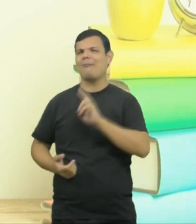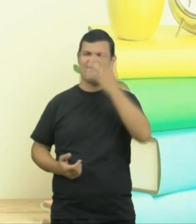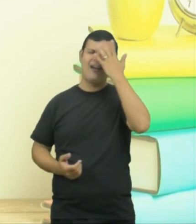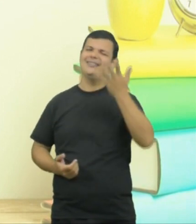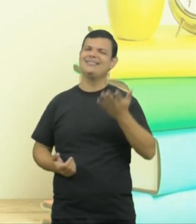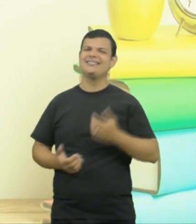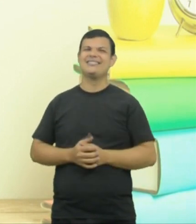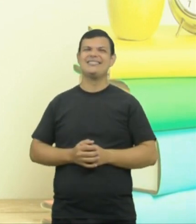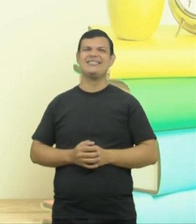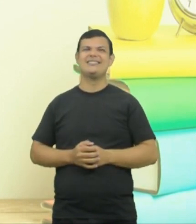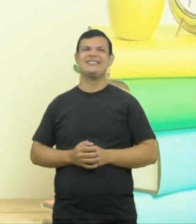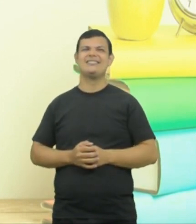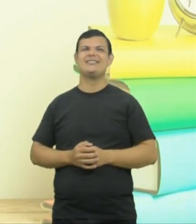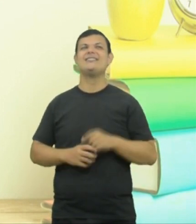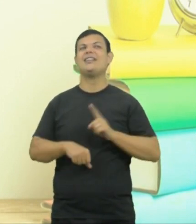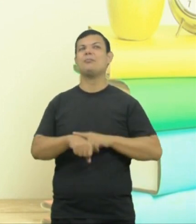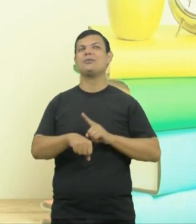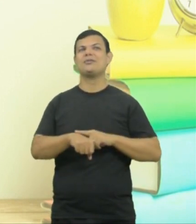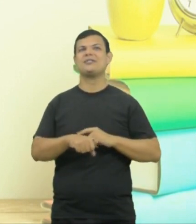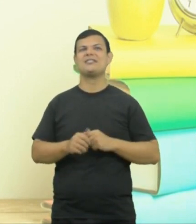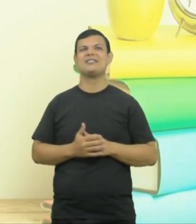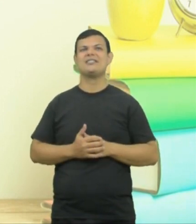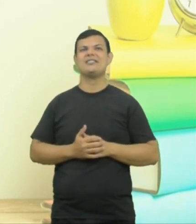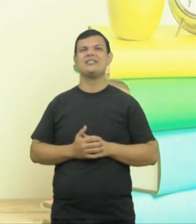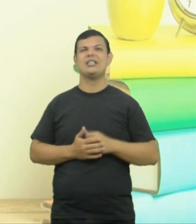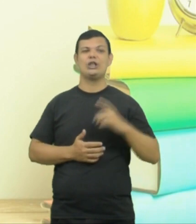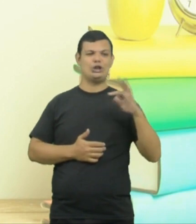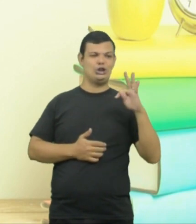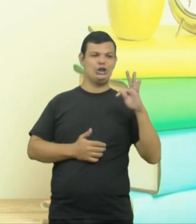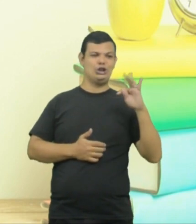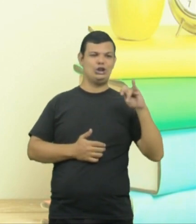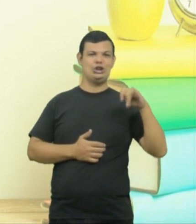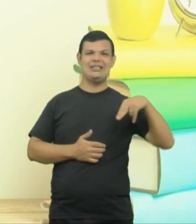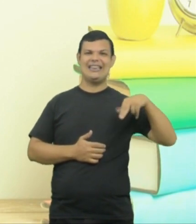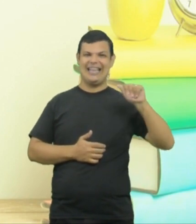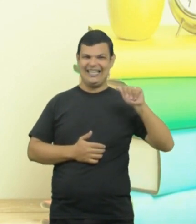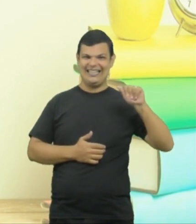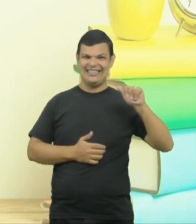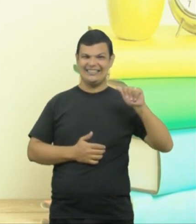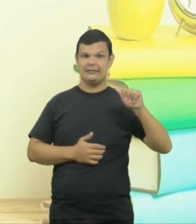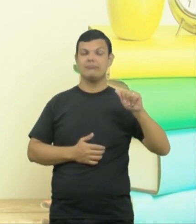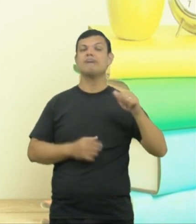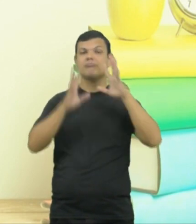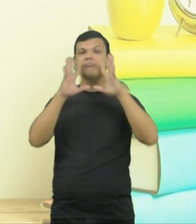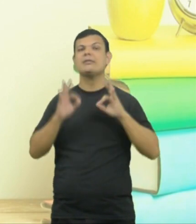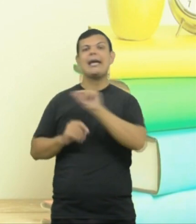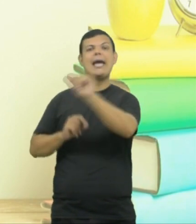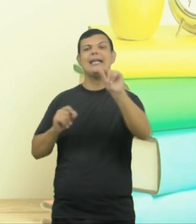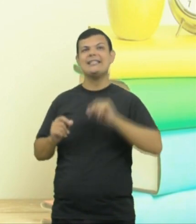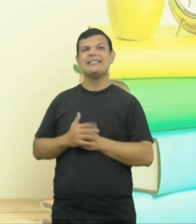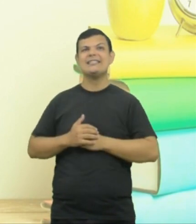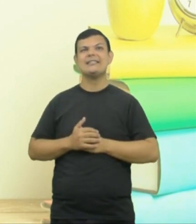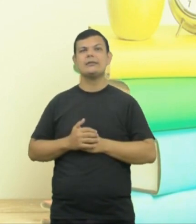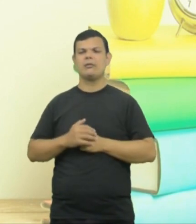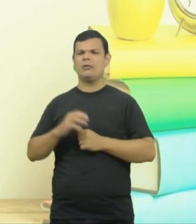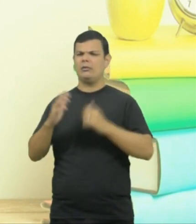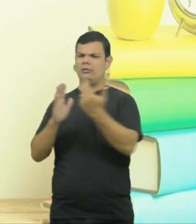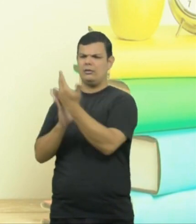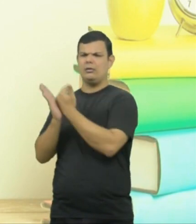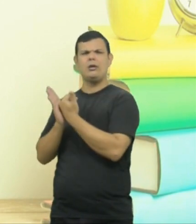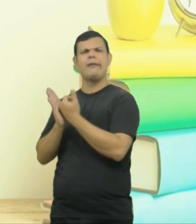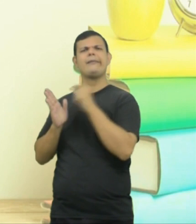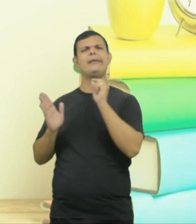Dezembro. Muito bem. No mês de dezembro, né? Agora vamos à quarta pergunta. O que seria construído no lugar do pé de manga?